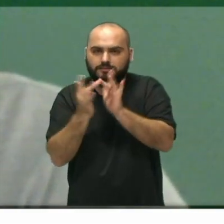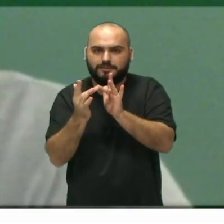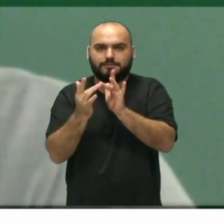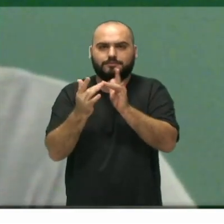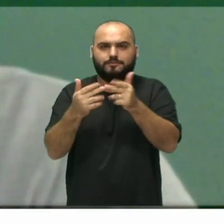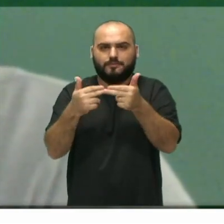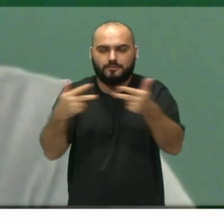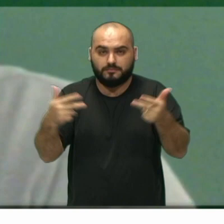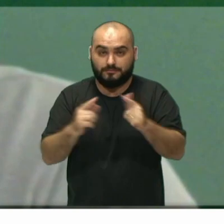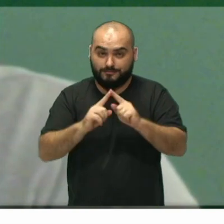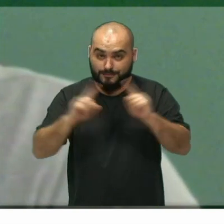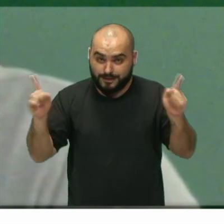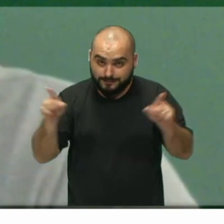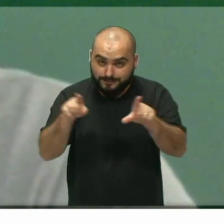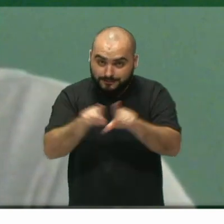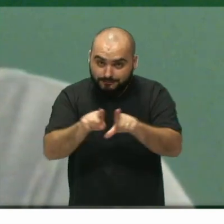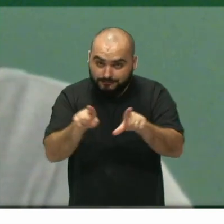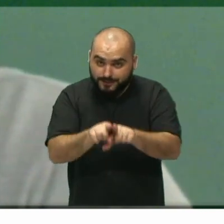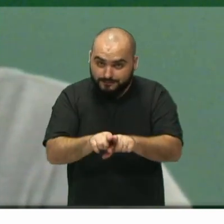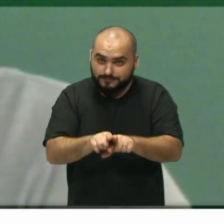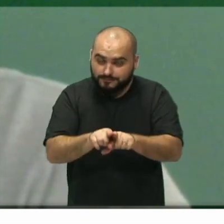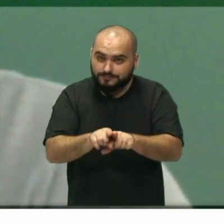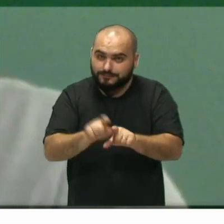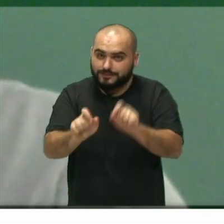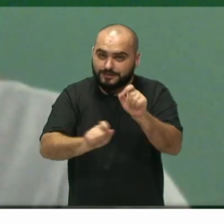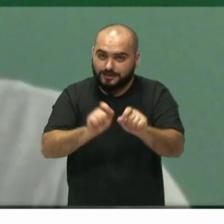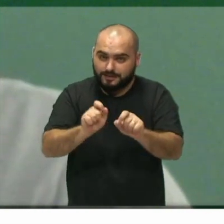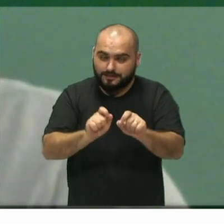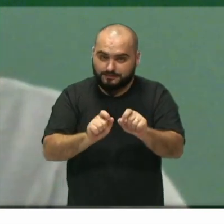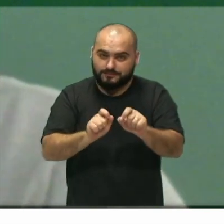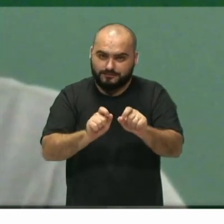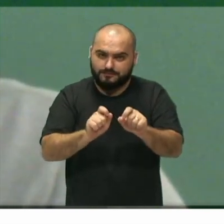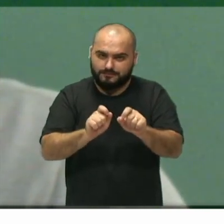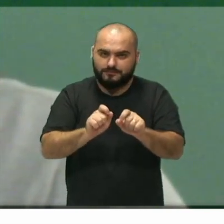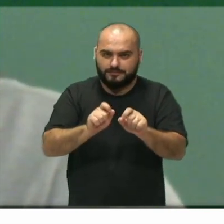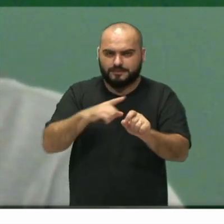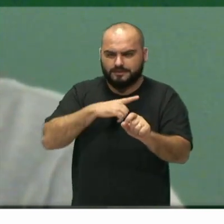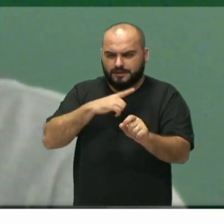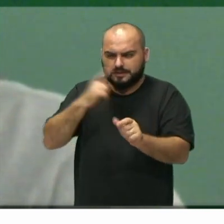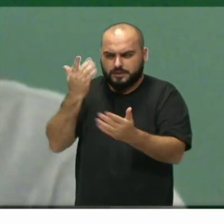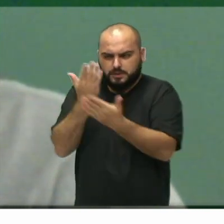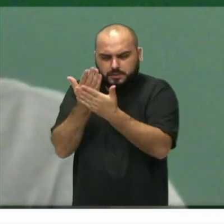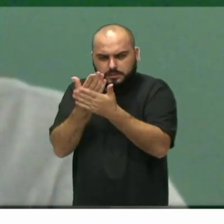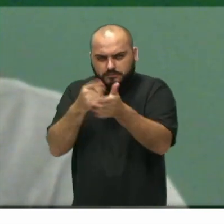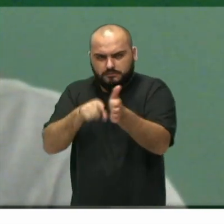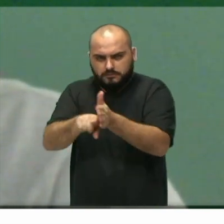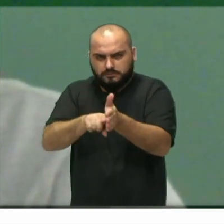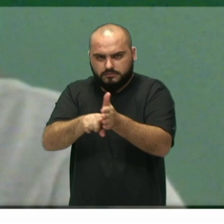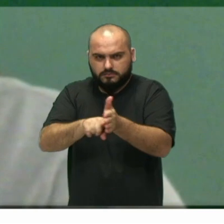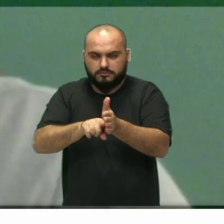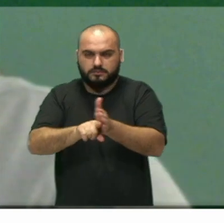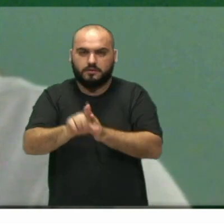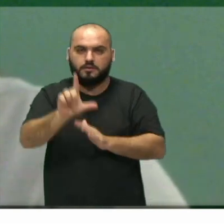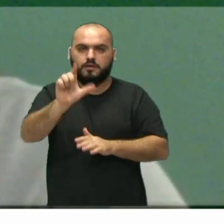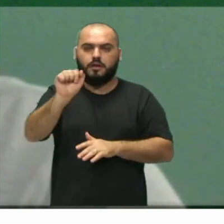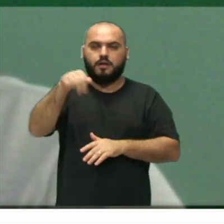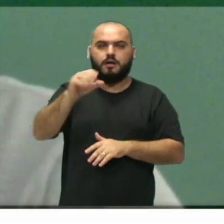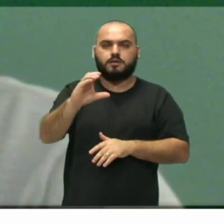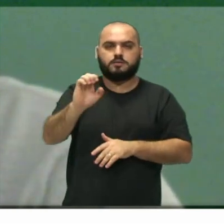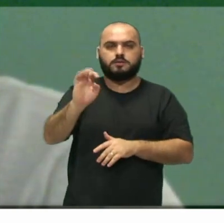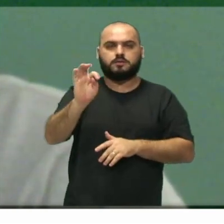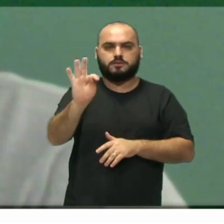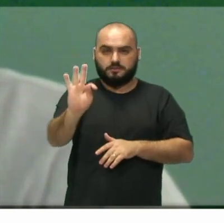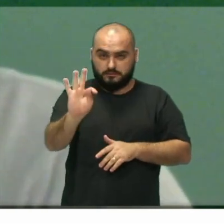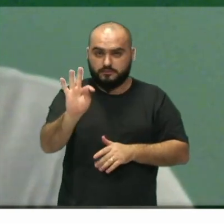física, mas também a gente sabe que 1/3 das pessoas, isso é um estudo bem recente que saiu agora, do Lancet, que é um jornal muito